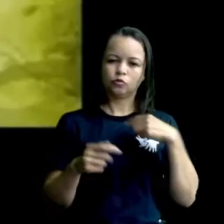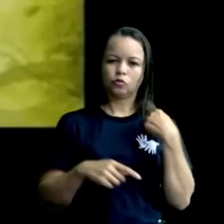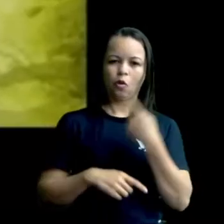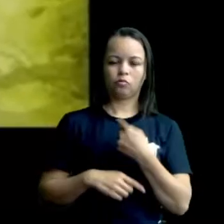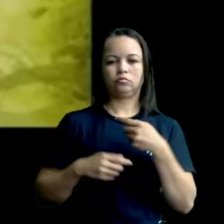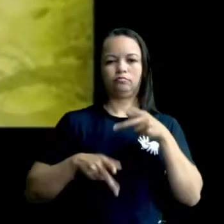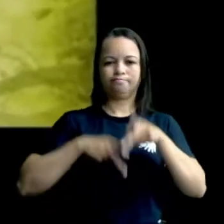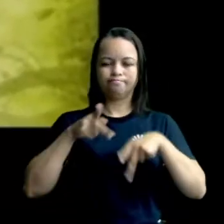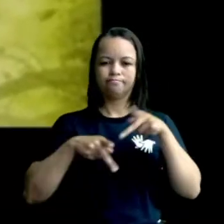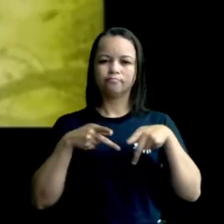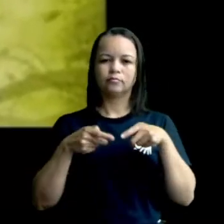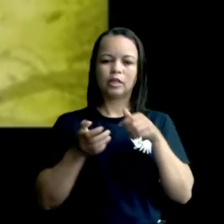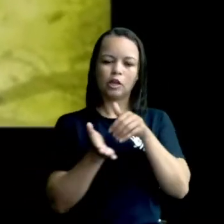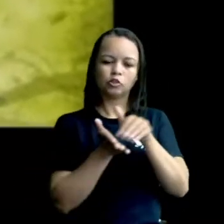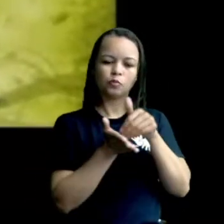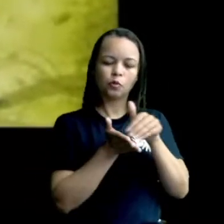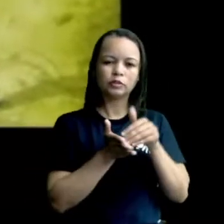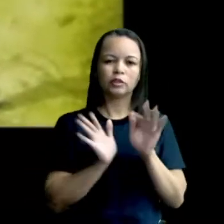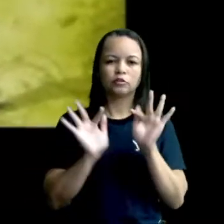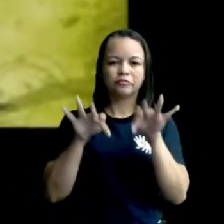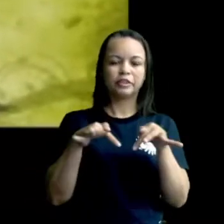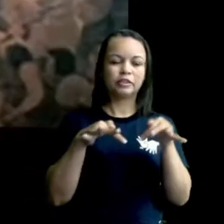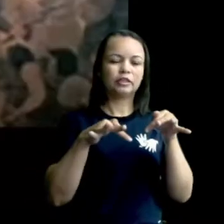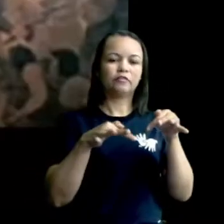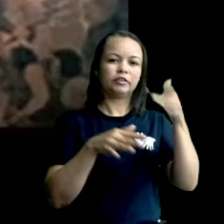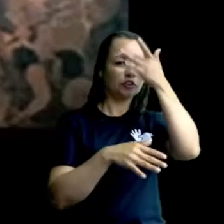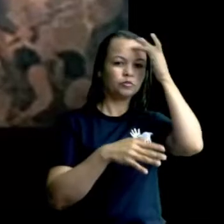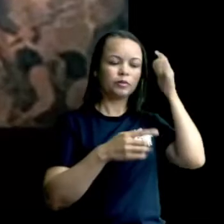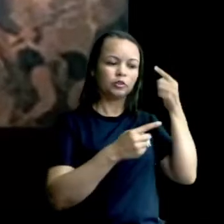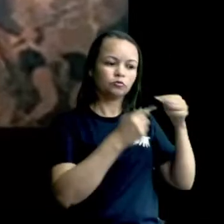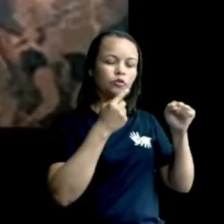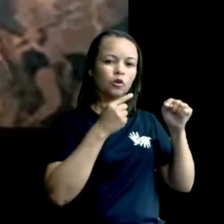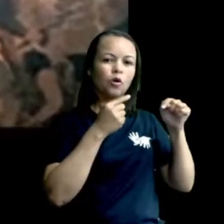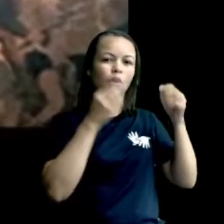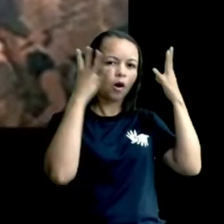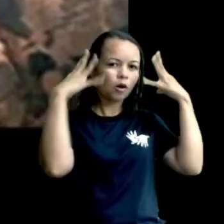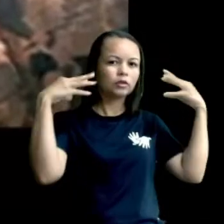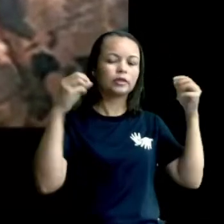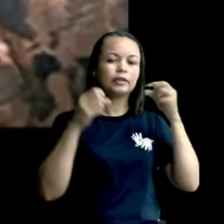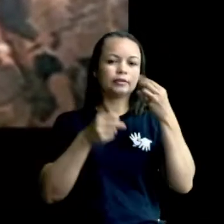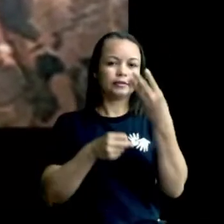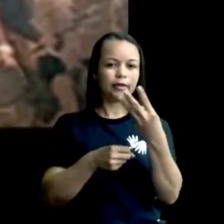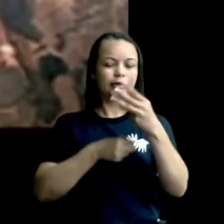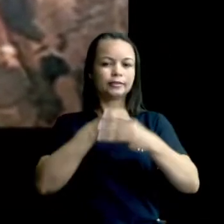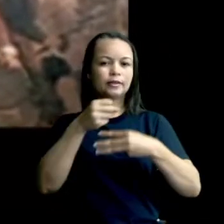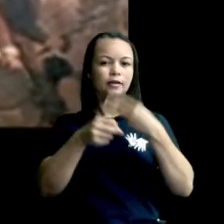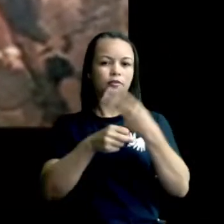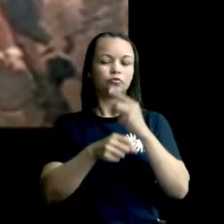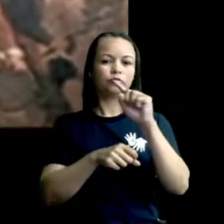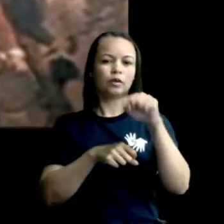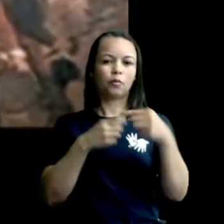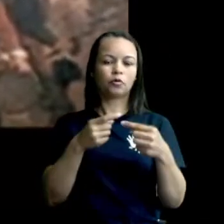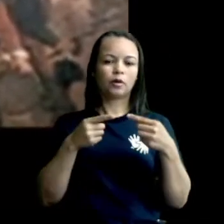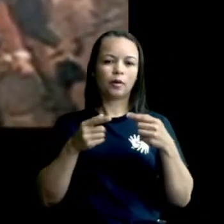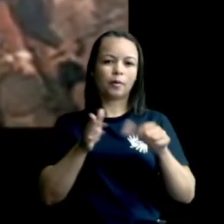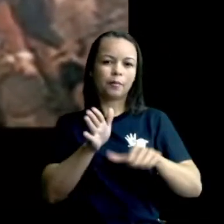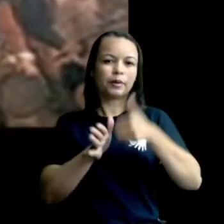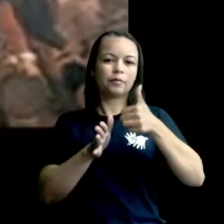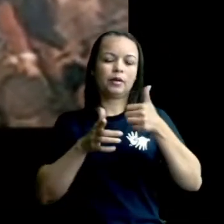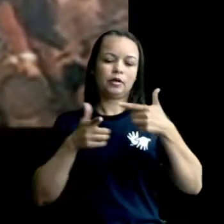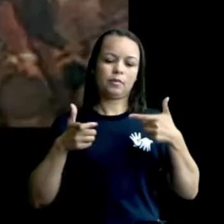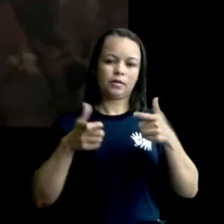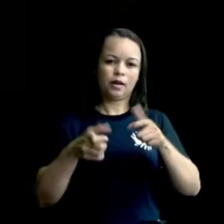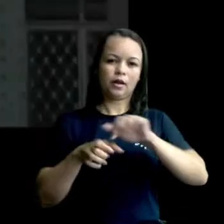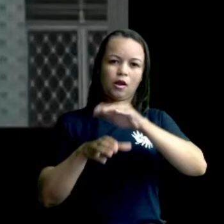povo e a expulsão definitiva dos holandeses, fortificada 3 anos depois, com a primeira batalha vencida no Monte